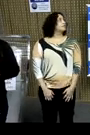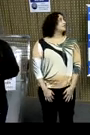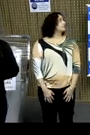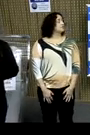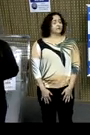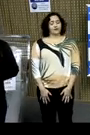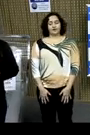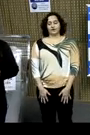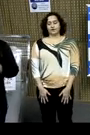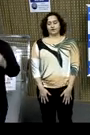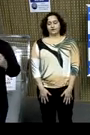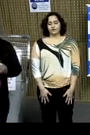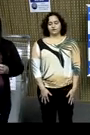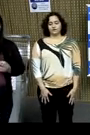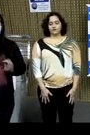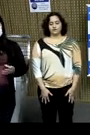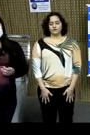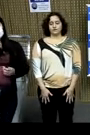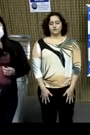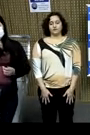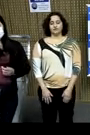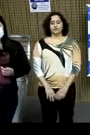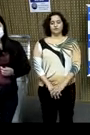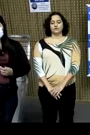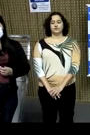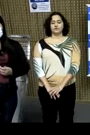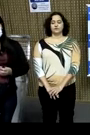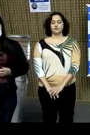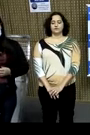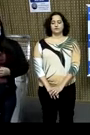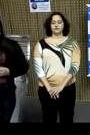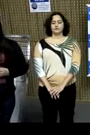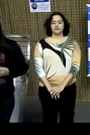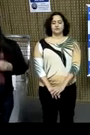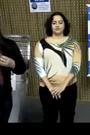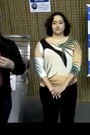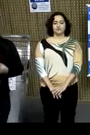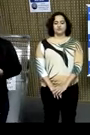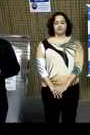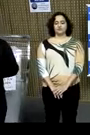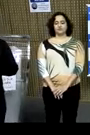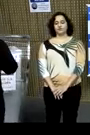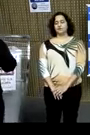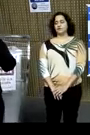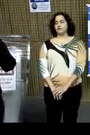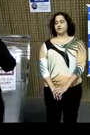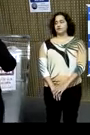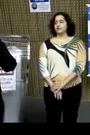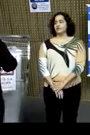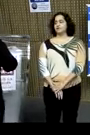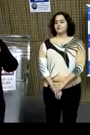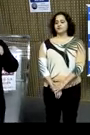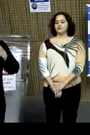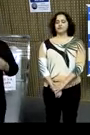ficou com 88% e 25% no primeiro semestre. A consulta de puerpério